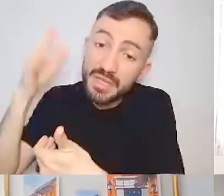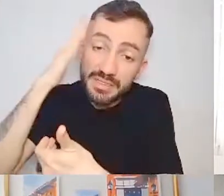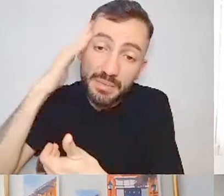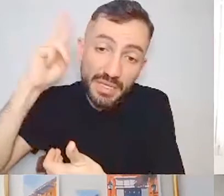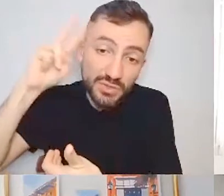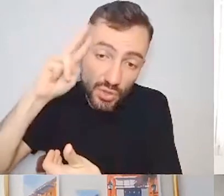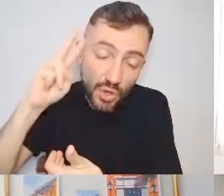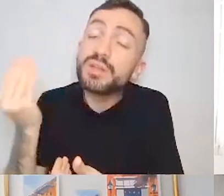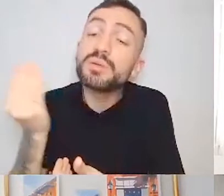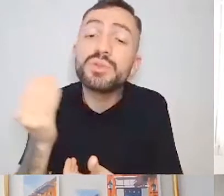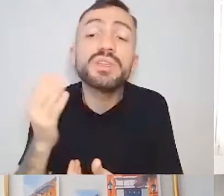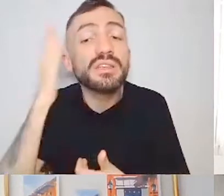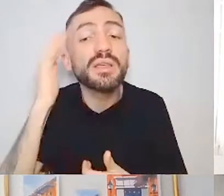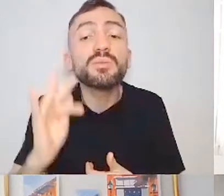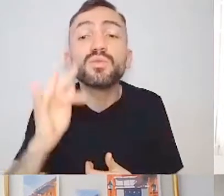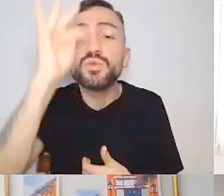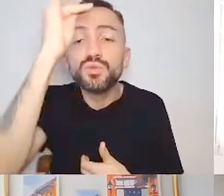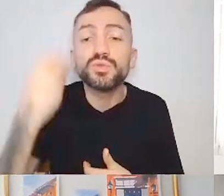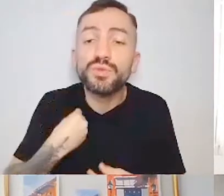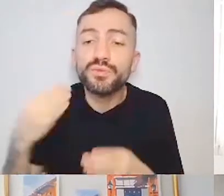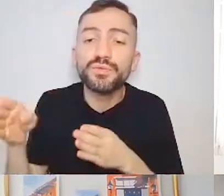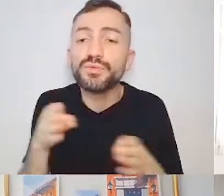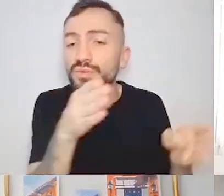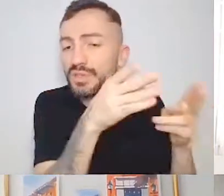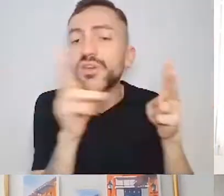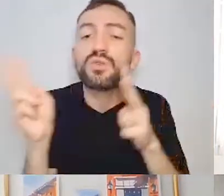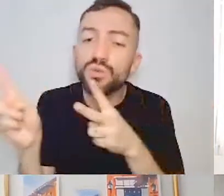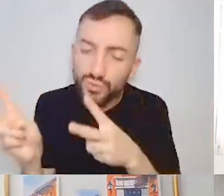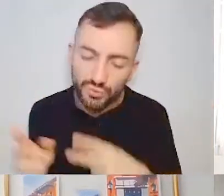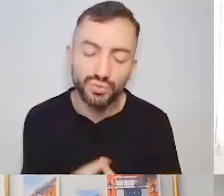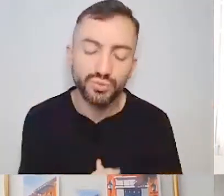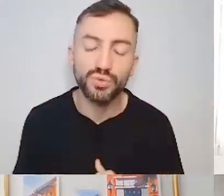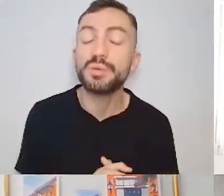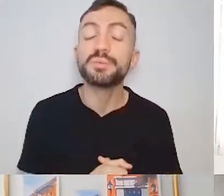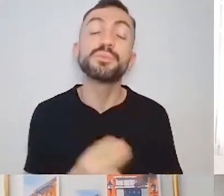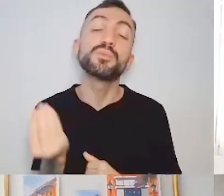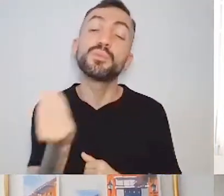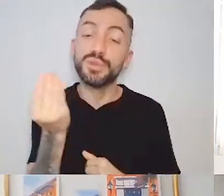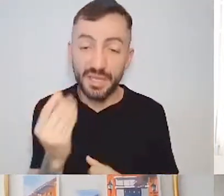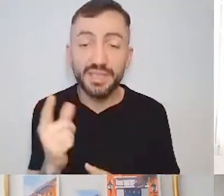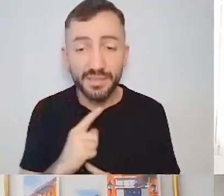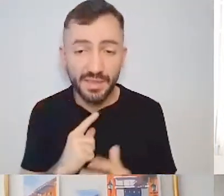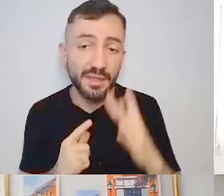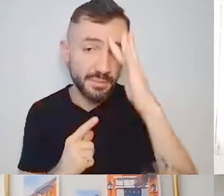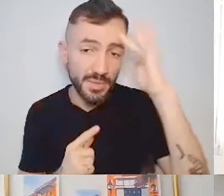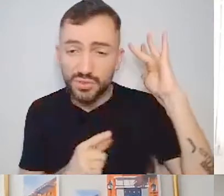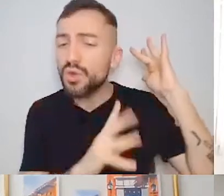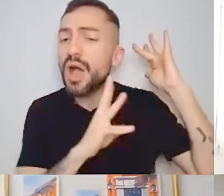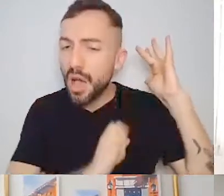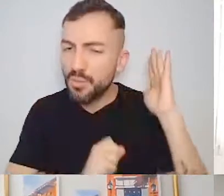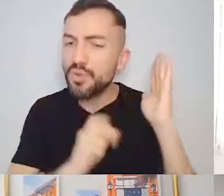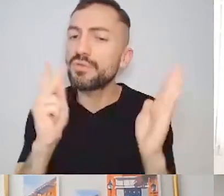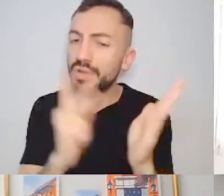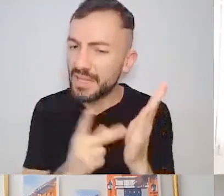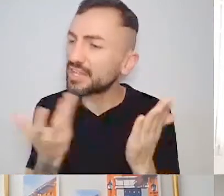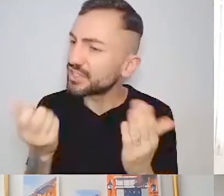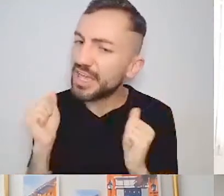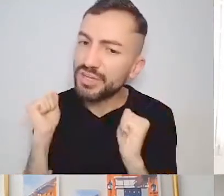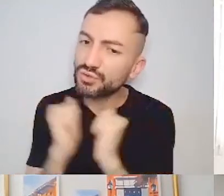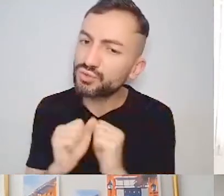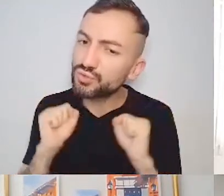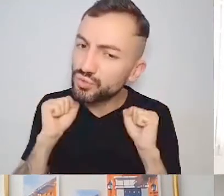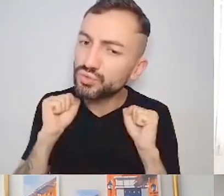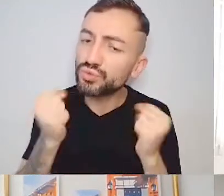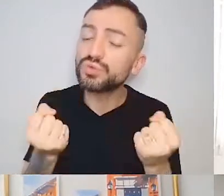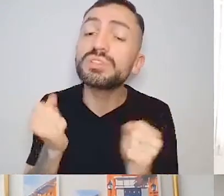sua trajetória futura de vida esse registro, quando ele existe, de que havia alguém que o amou e lutou por ela, por ele, mas que